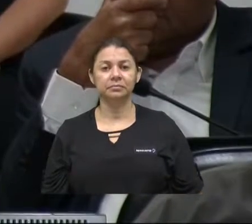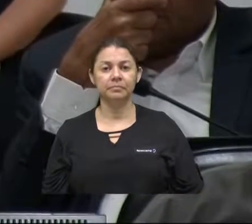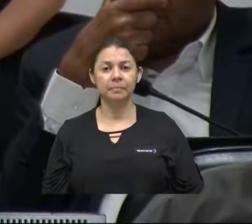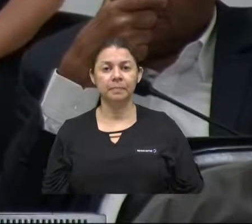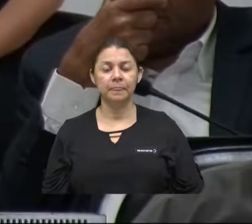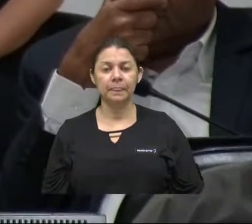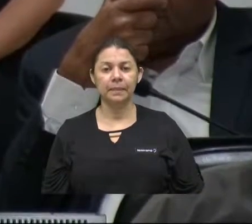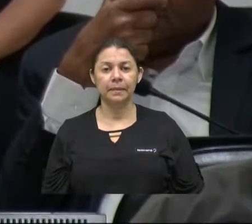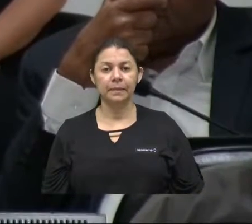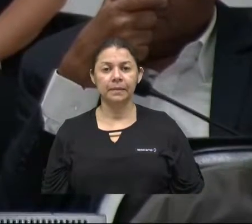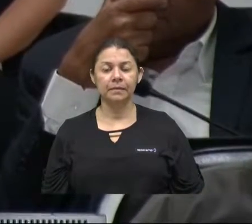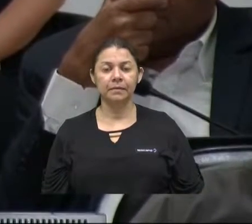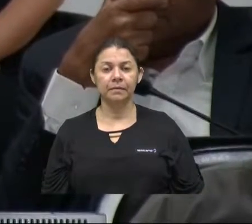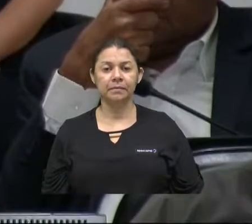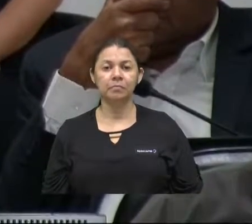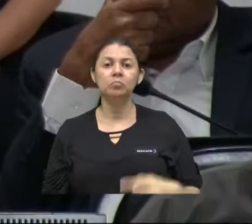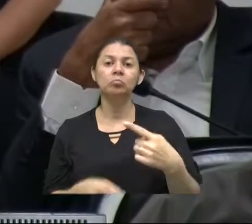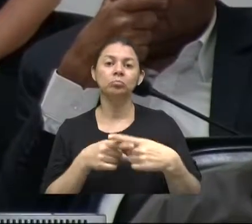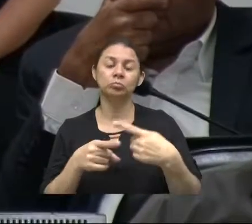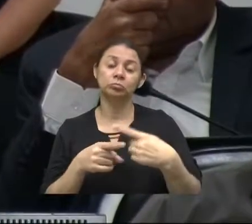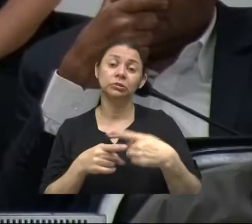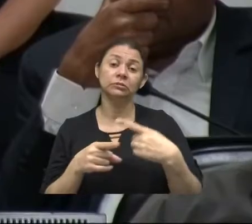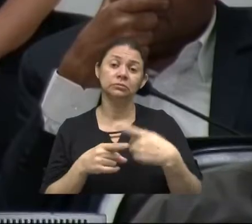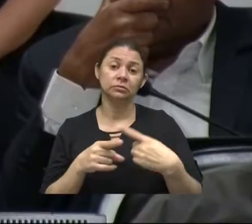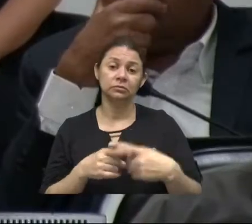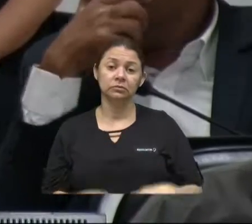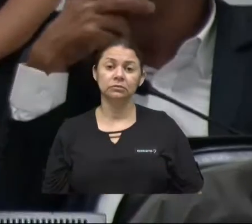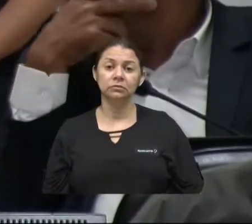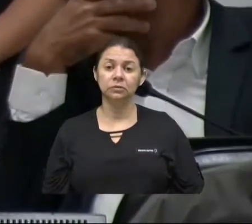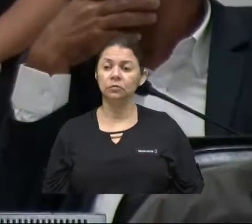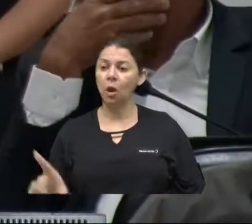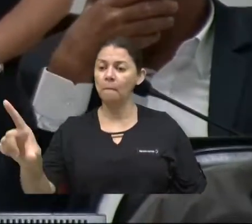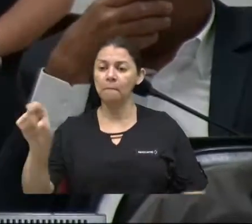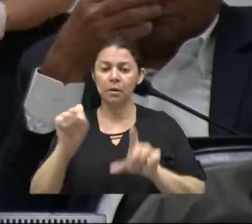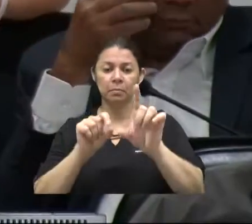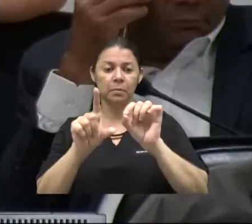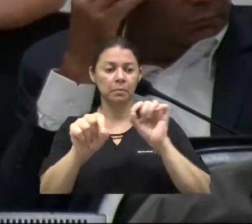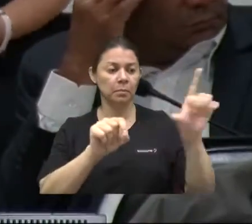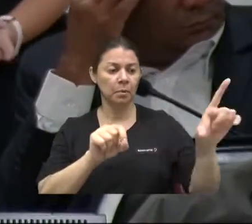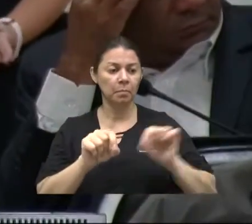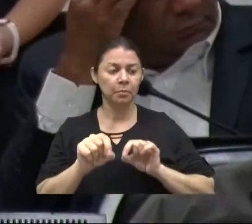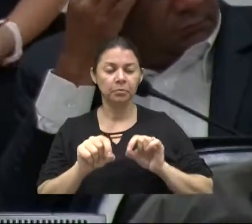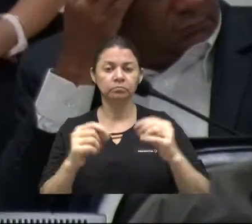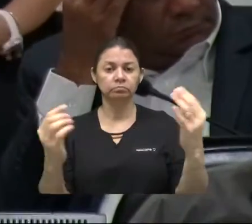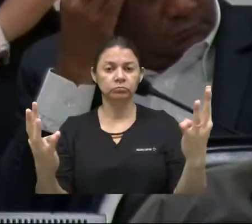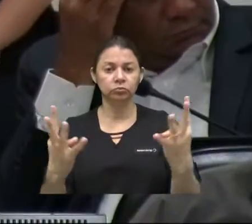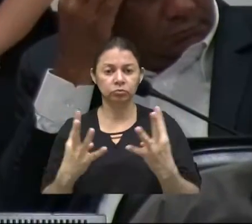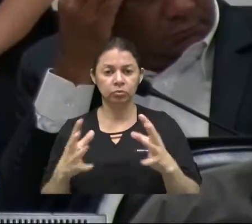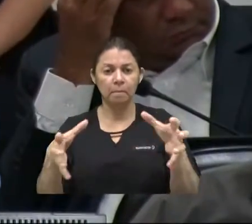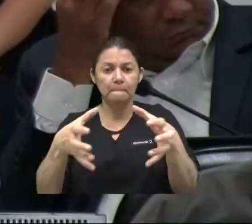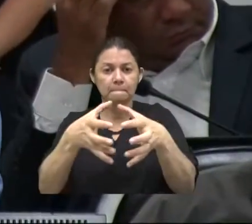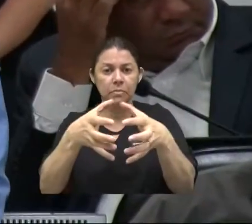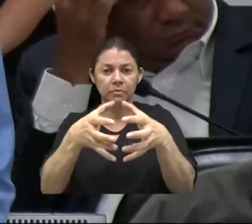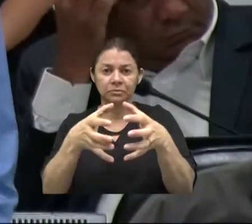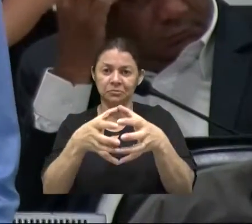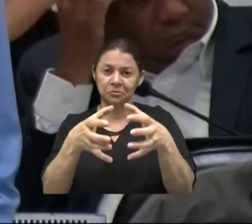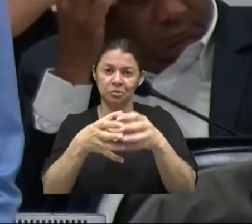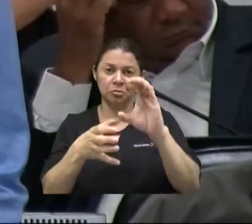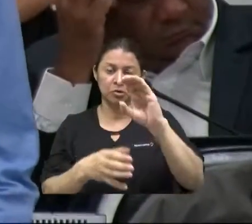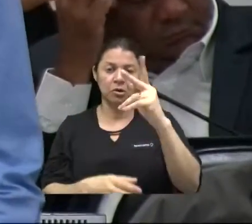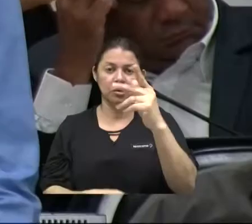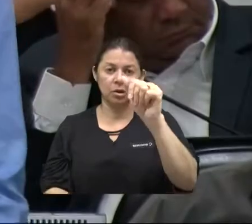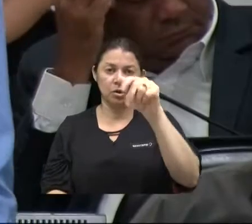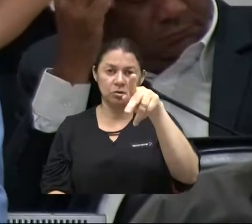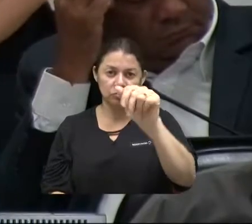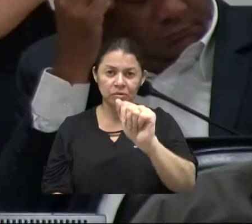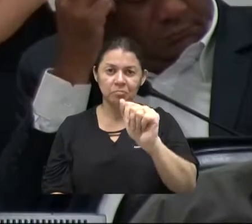várias partes de seus, partidos, né, vão fazer parte da mesa, e todos com as suas ideias,